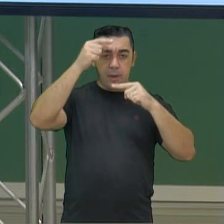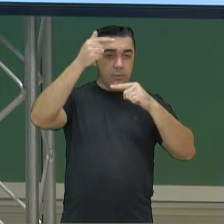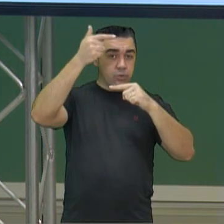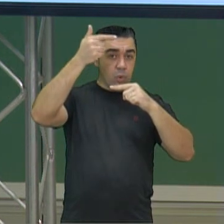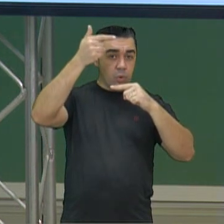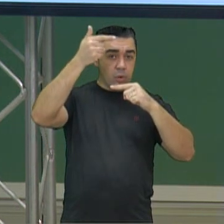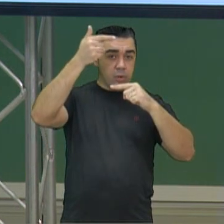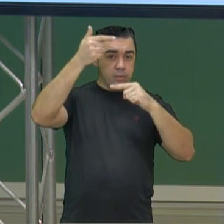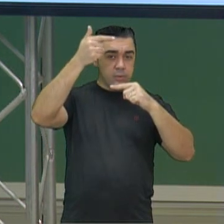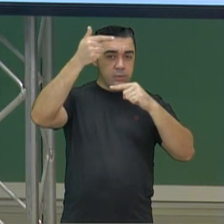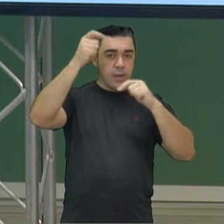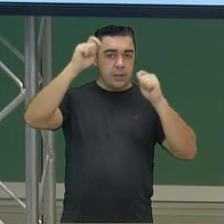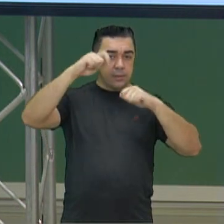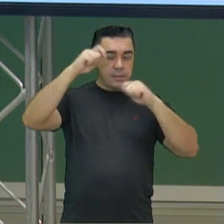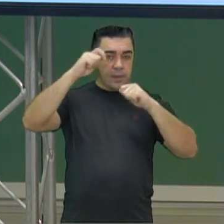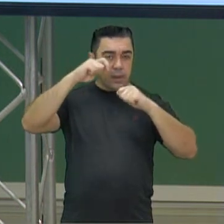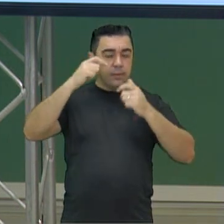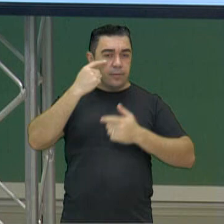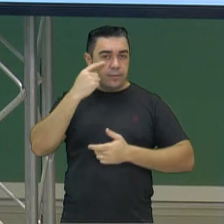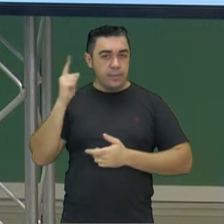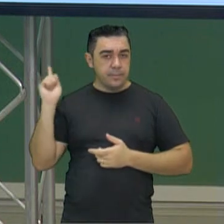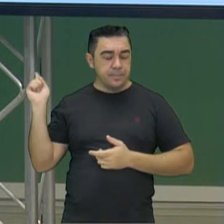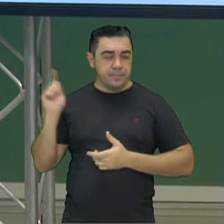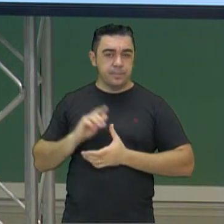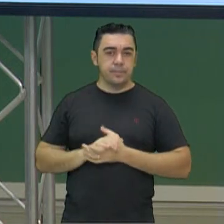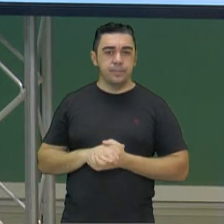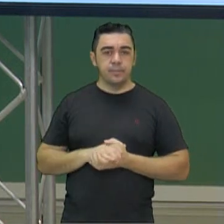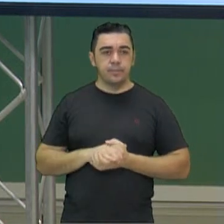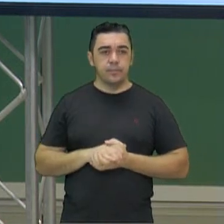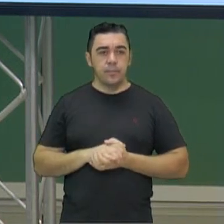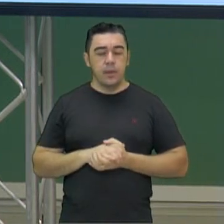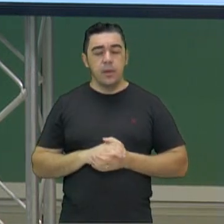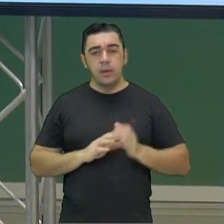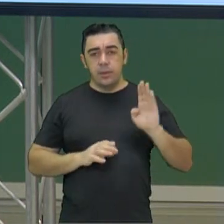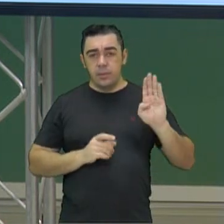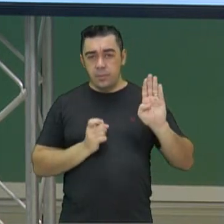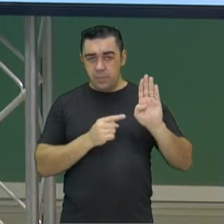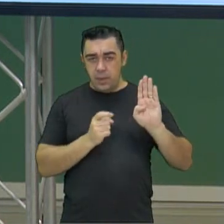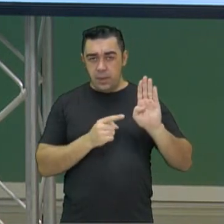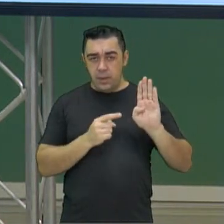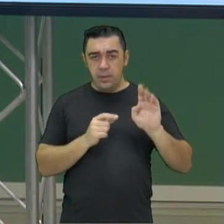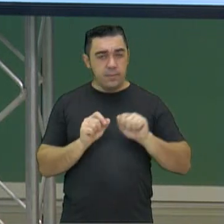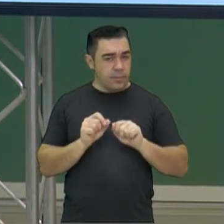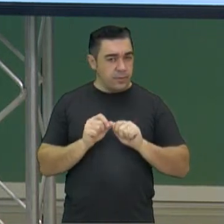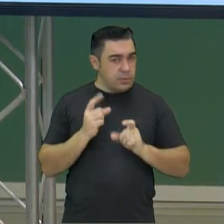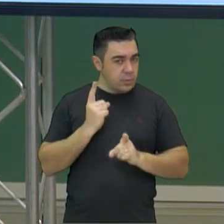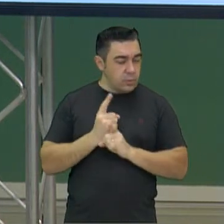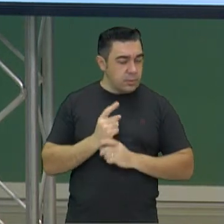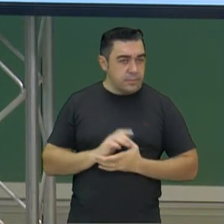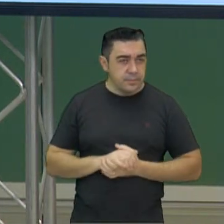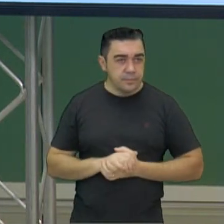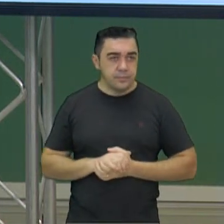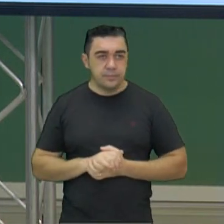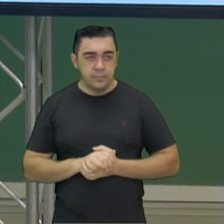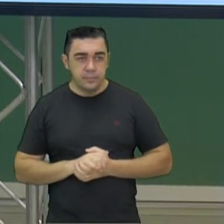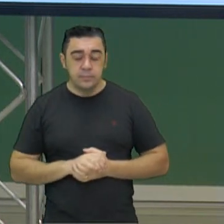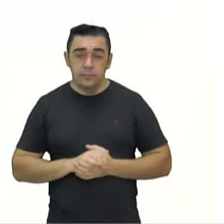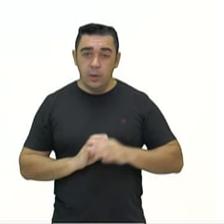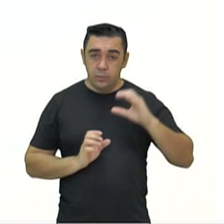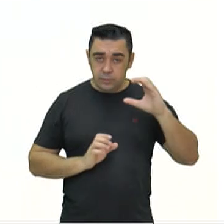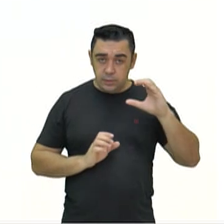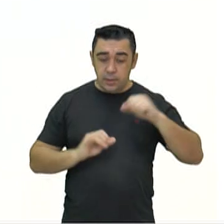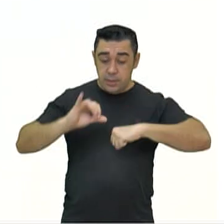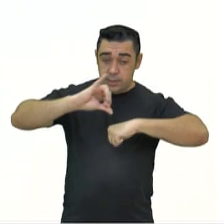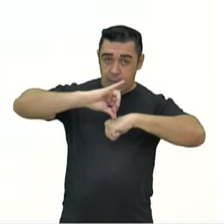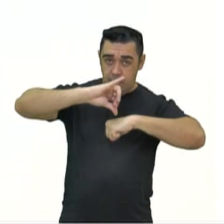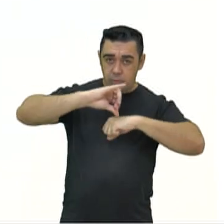consigo ver melhor com a figura. E o valor de B que a gente vai calcular. Então, anotei aqui que o centro é 2